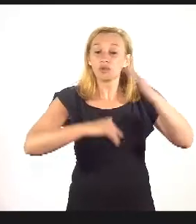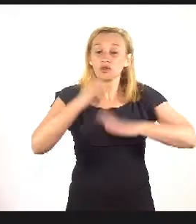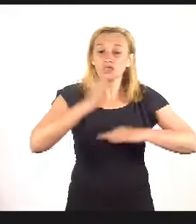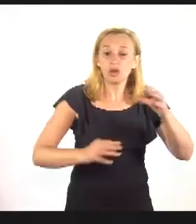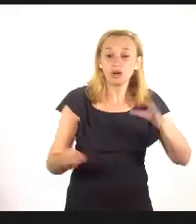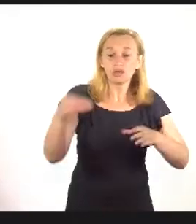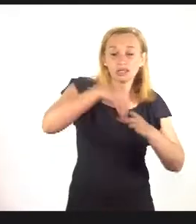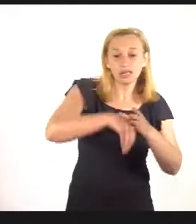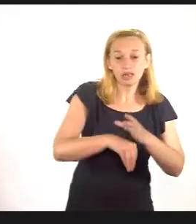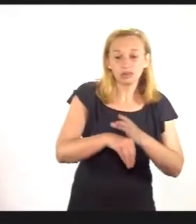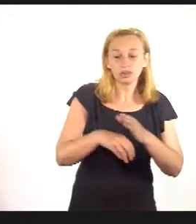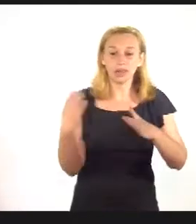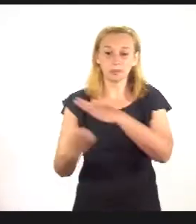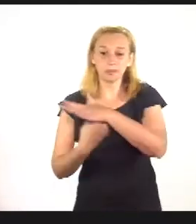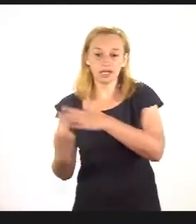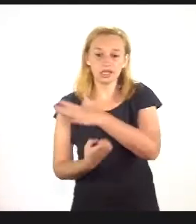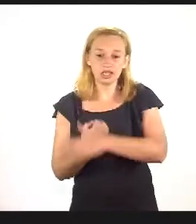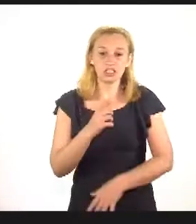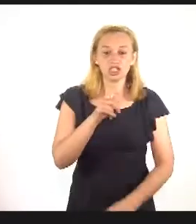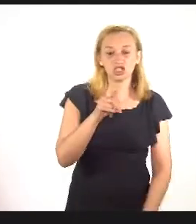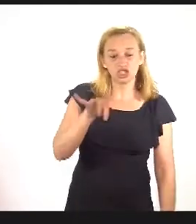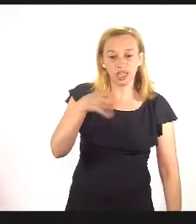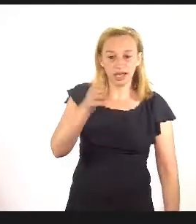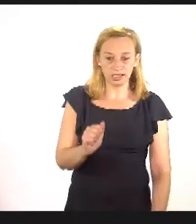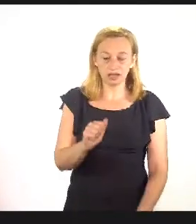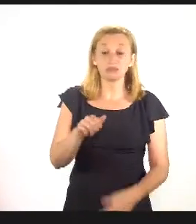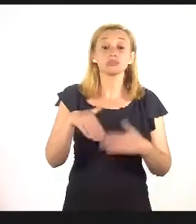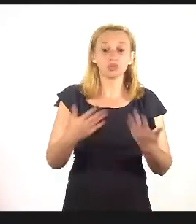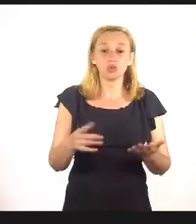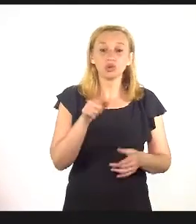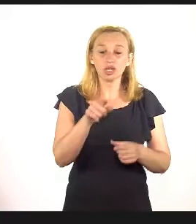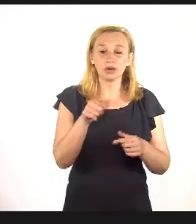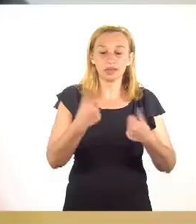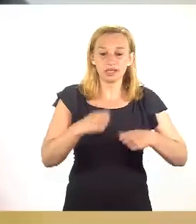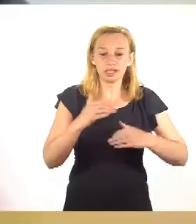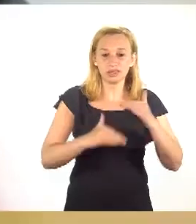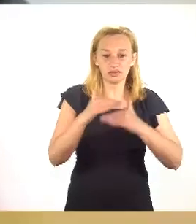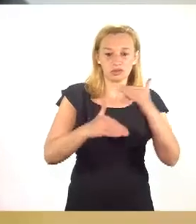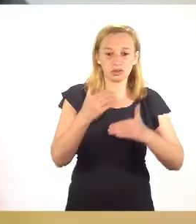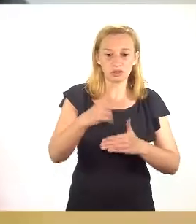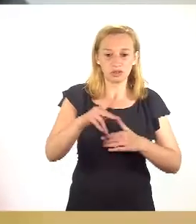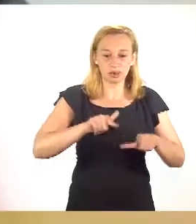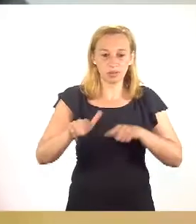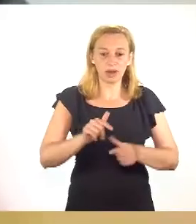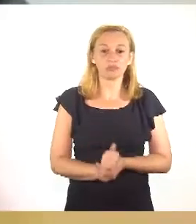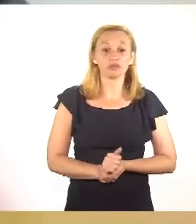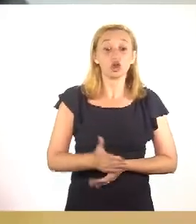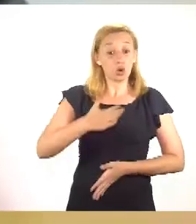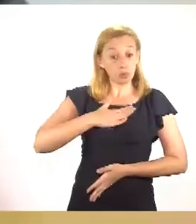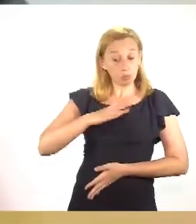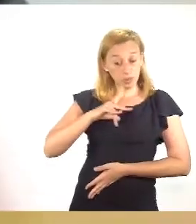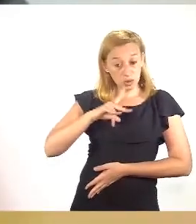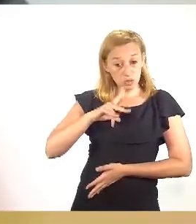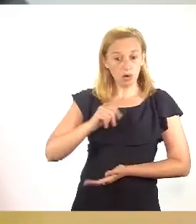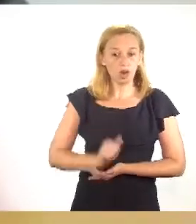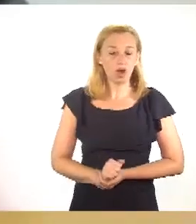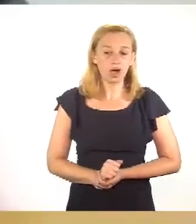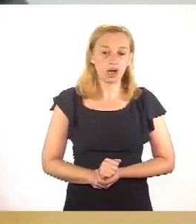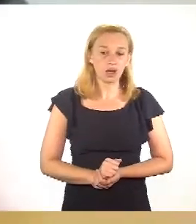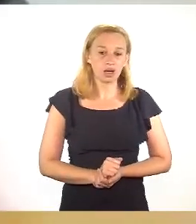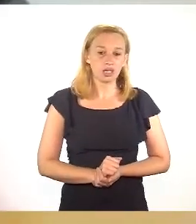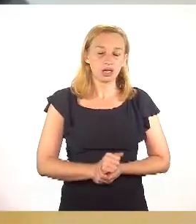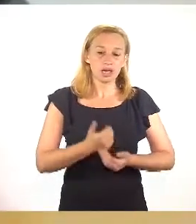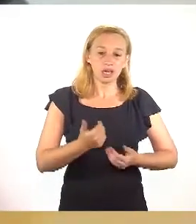pretende desenvolver nesses 4 anos de mandato. O meu objetivo pessoal é exatamente contribuir com